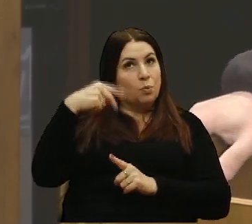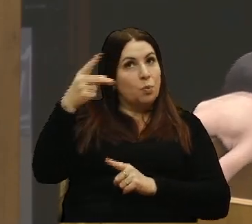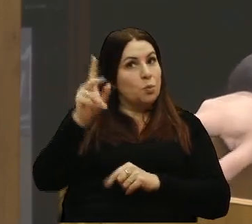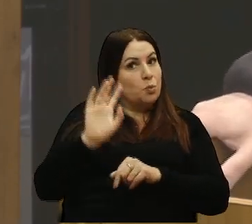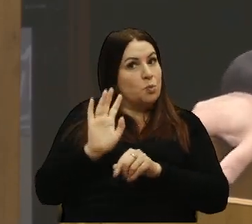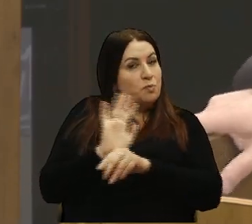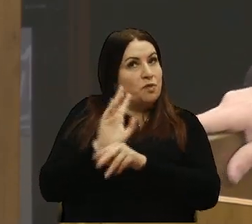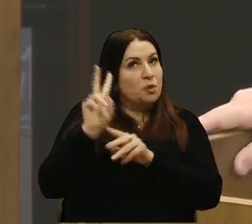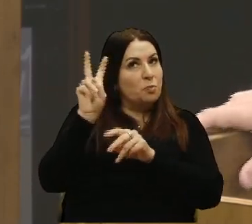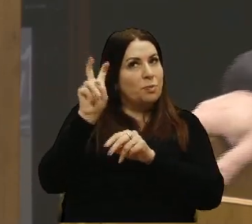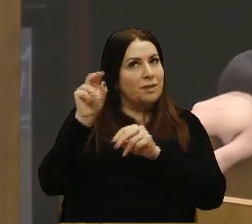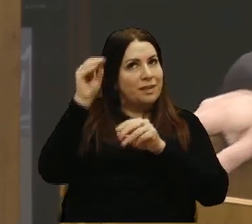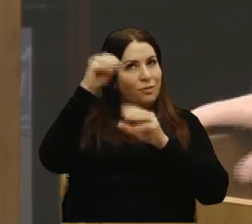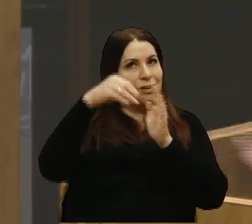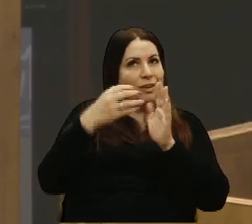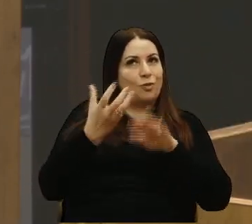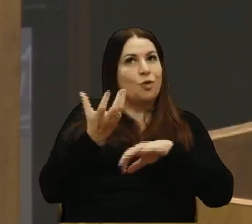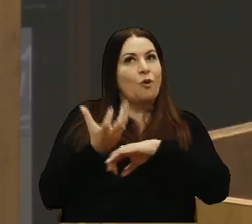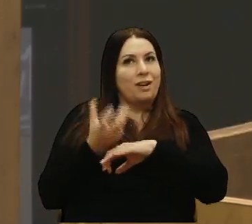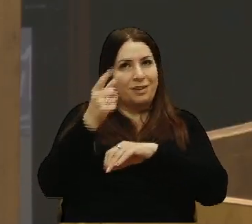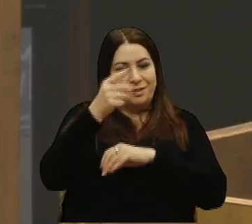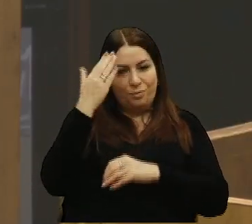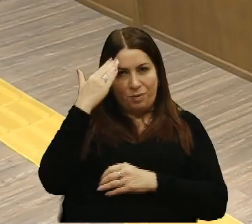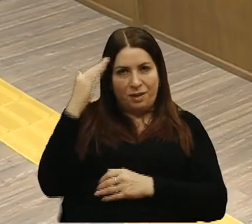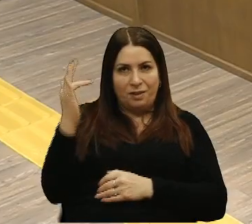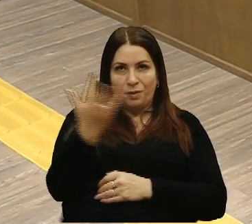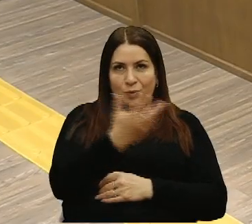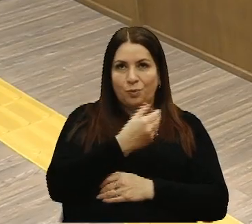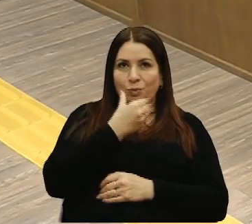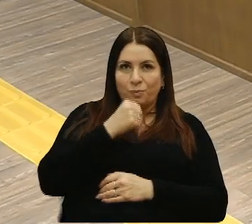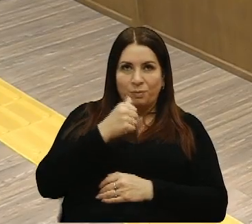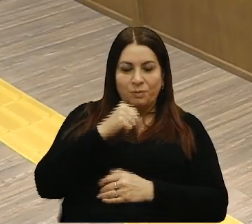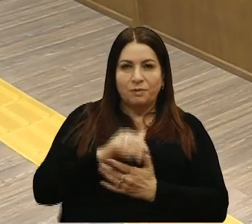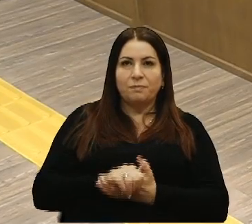filmes do Congresso Nacional Brasileiro. Muito obrigado a todos e todas. Obrigado, vereador.